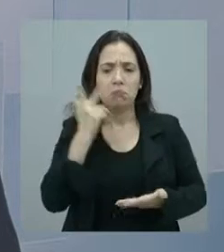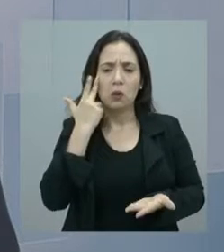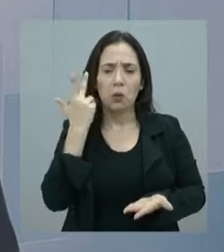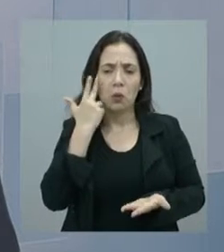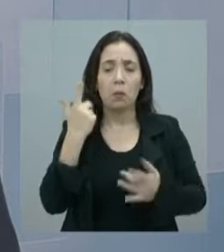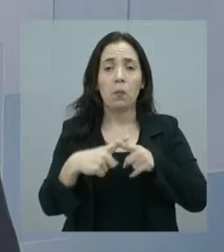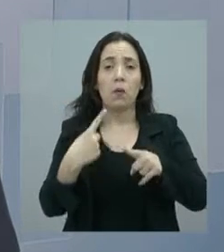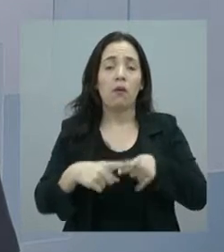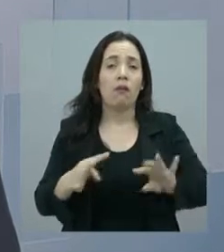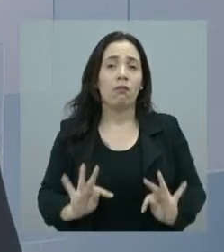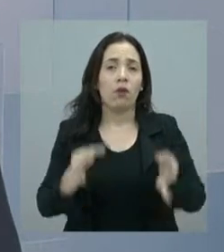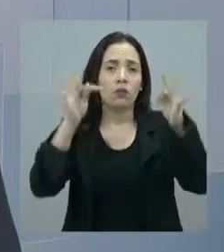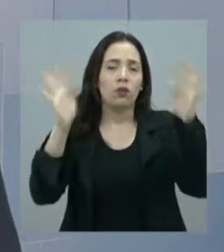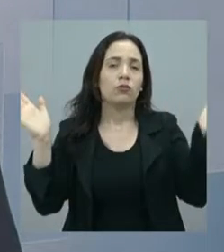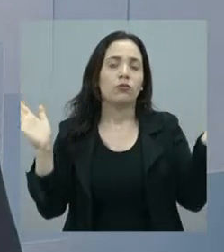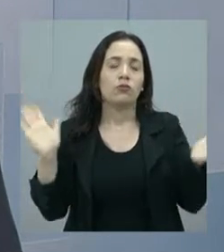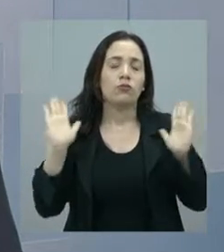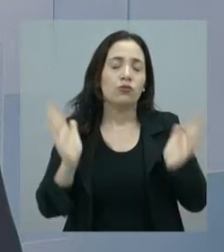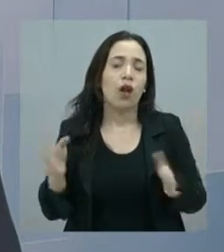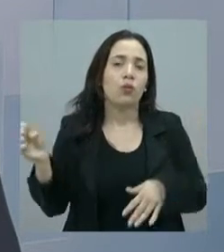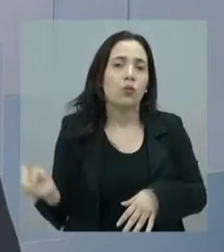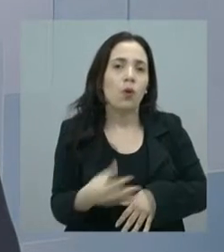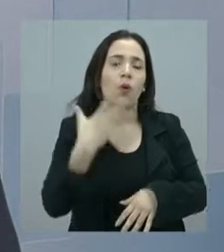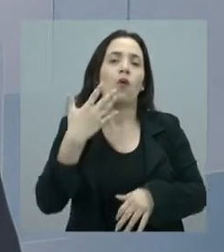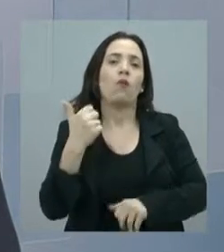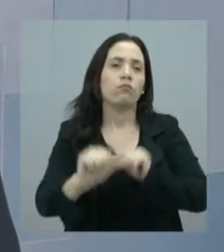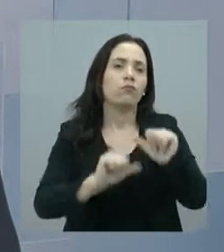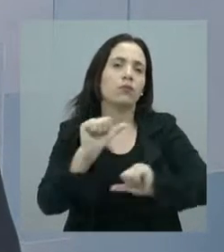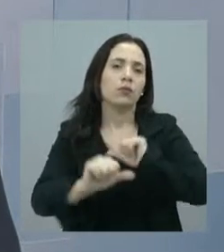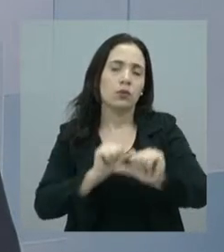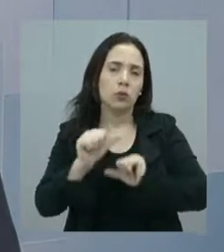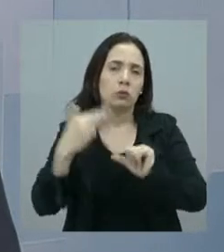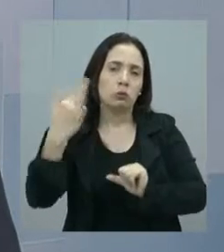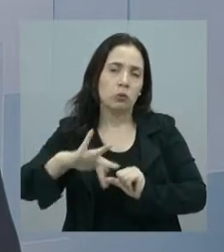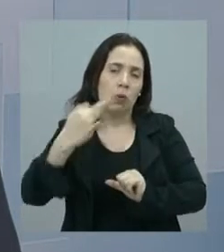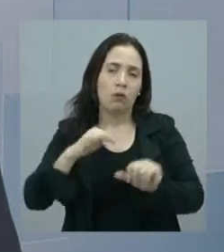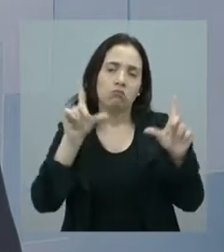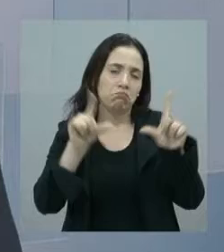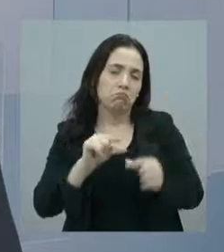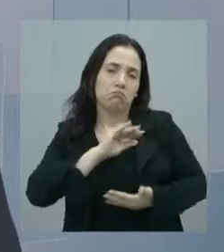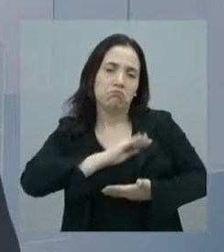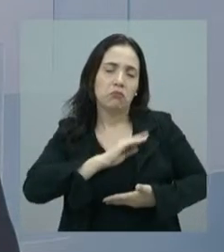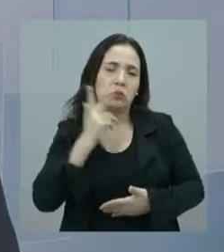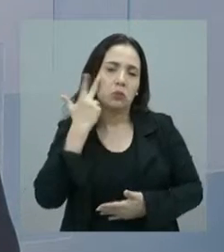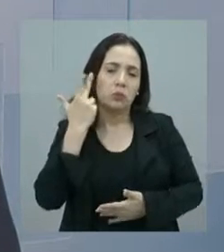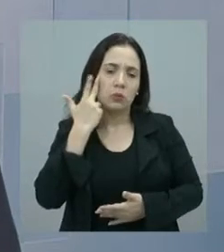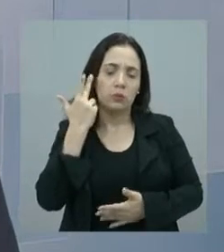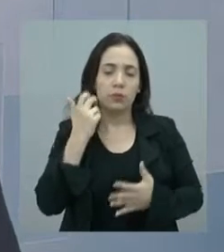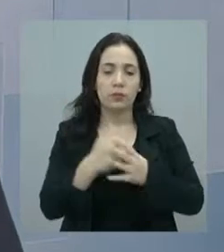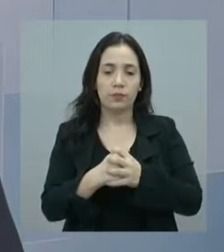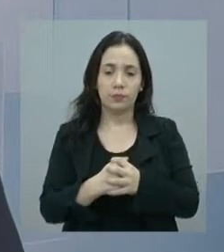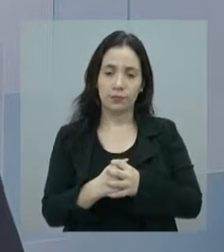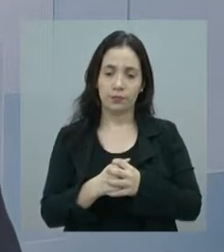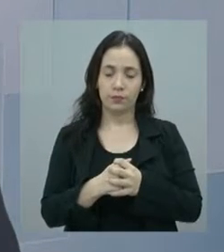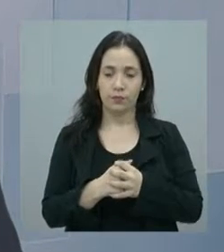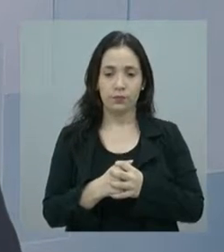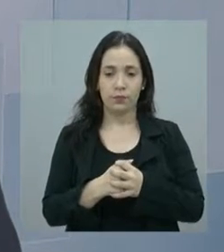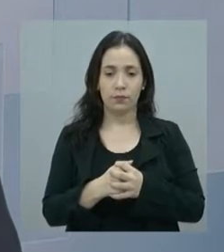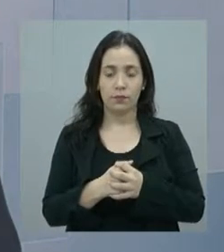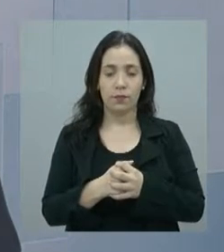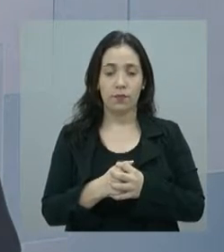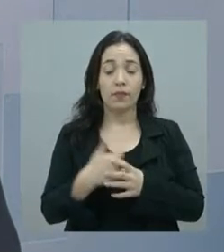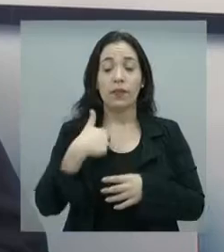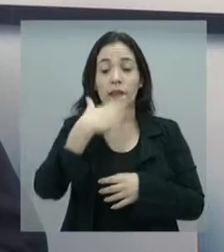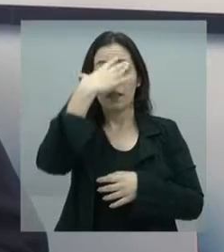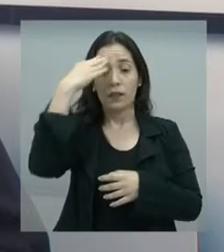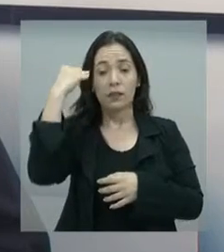mais modernos, consegue fazer com a dor menor e, com certeza, isso reflete muito. Eu me esqueci de